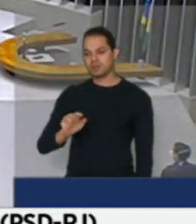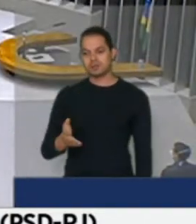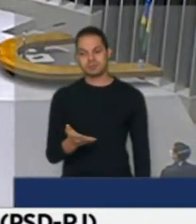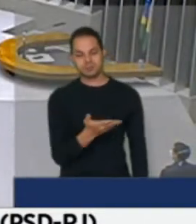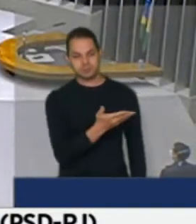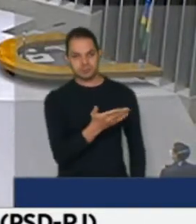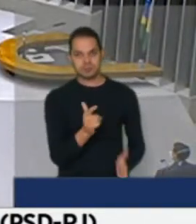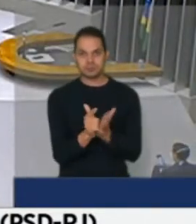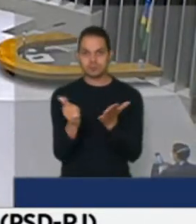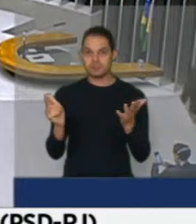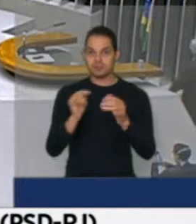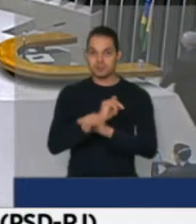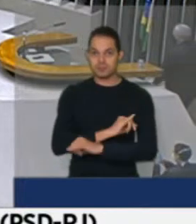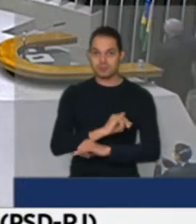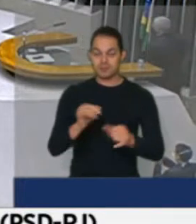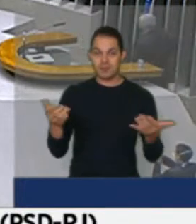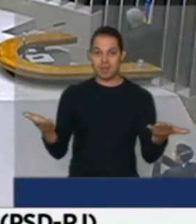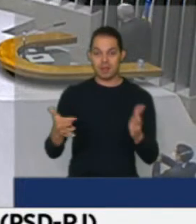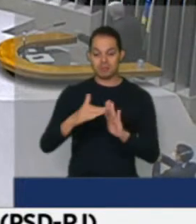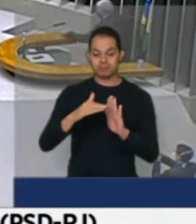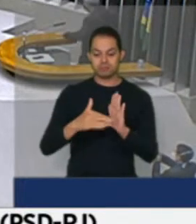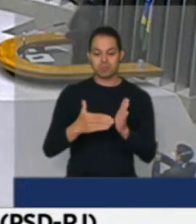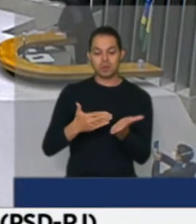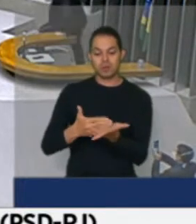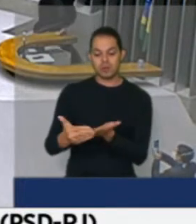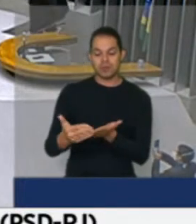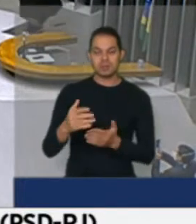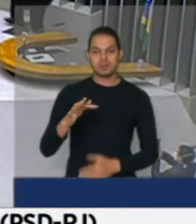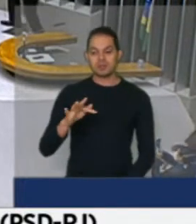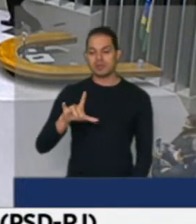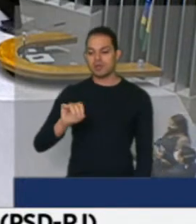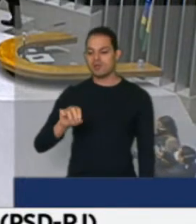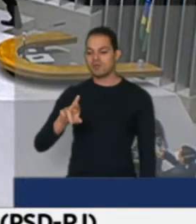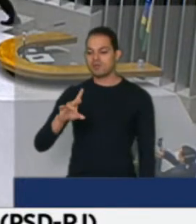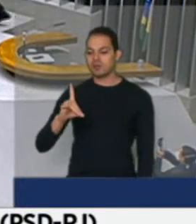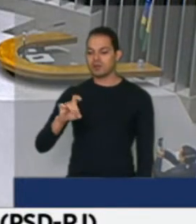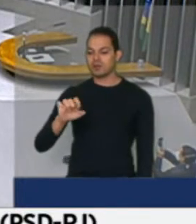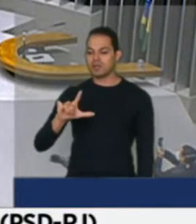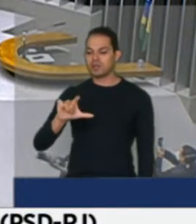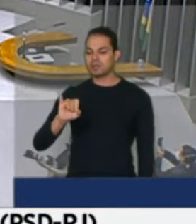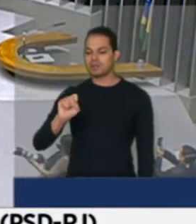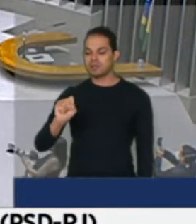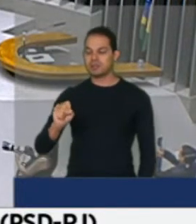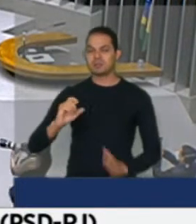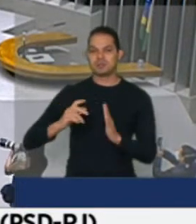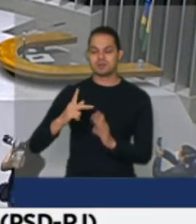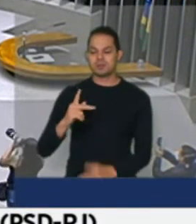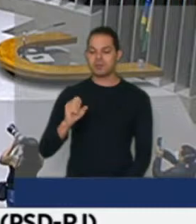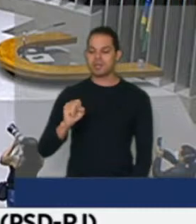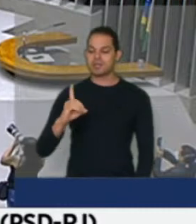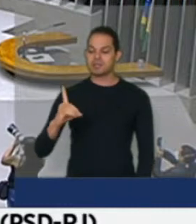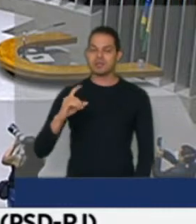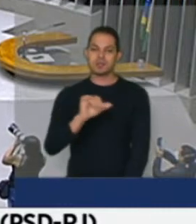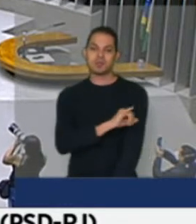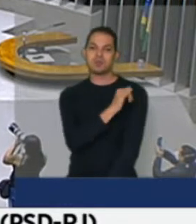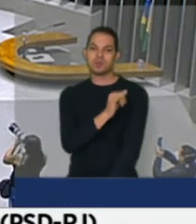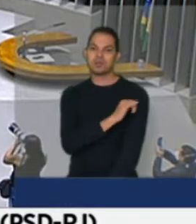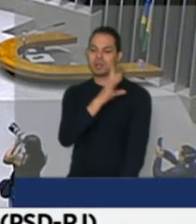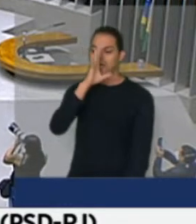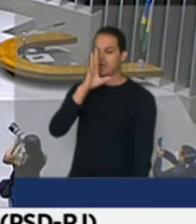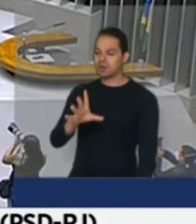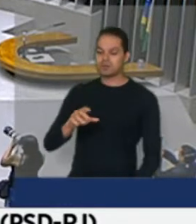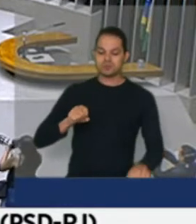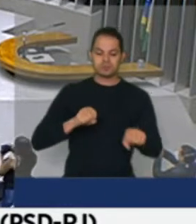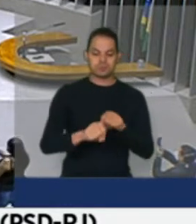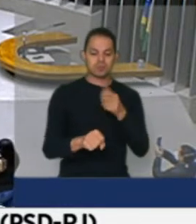representação contra a deputada Flor de Lis, do PSD do Rio de Janeiro, acusada de ser a mandante do assassinato do marido. A parlamentar